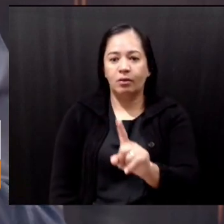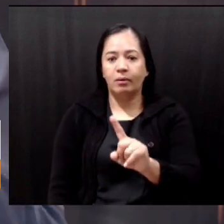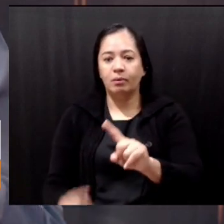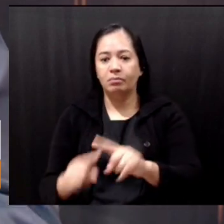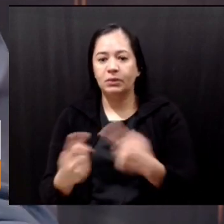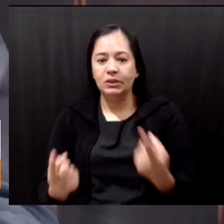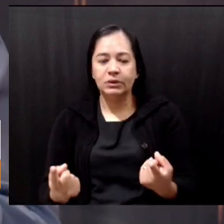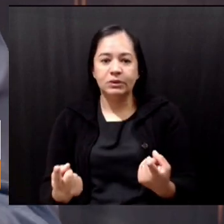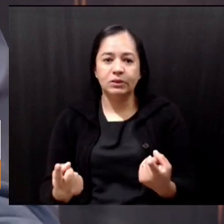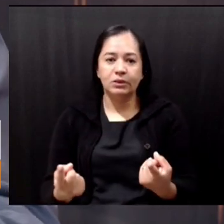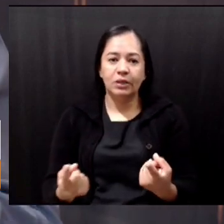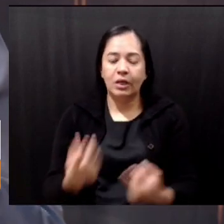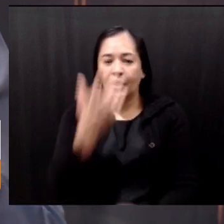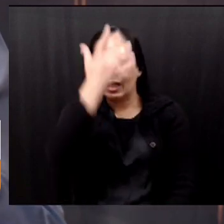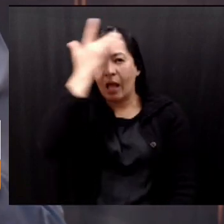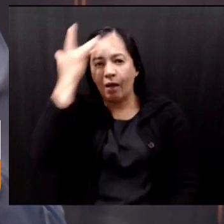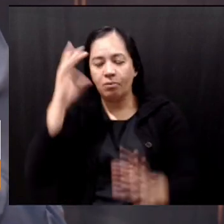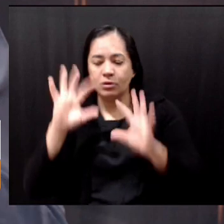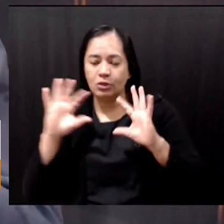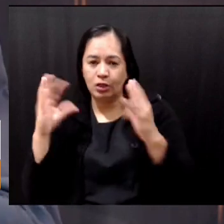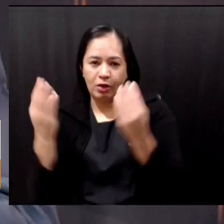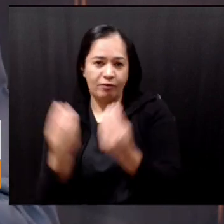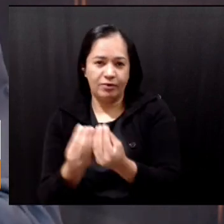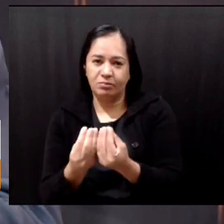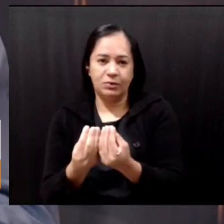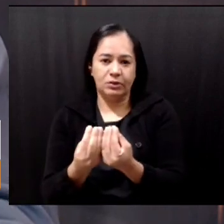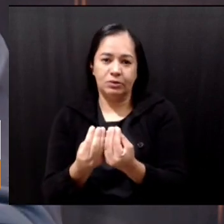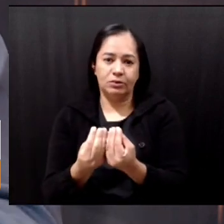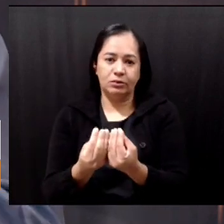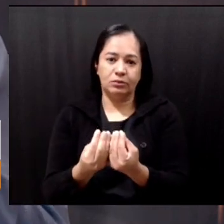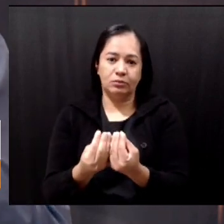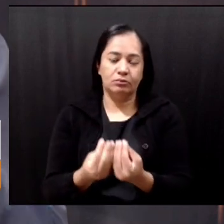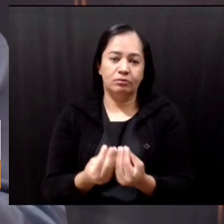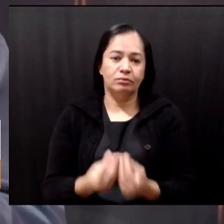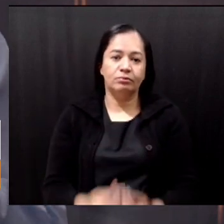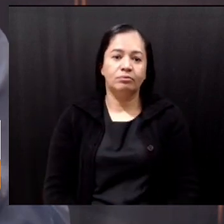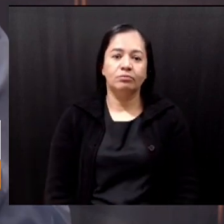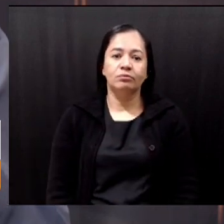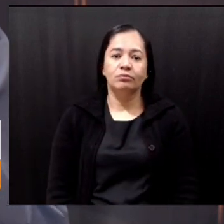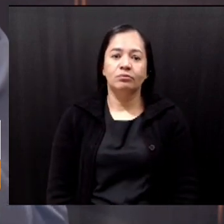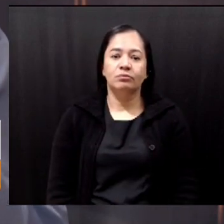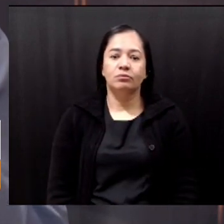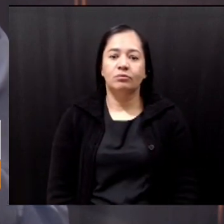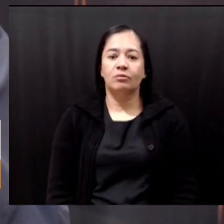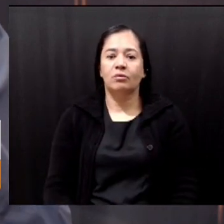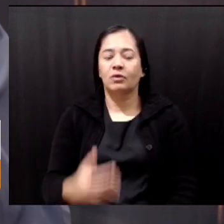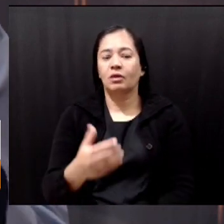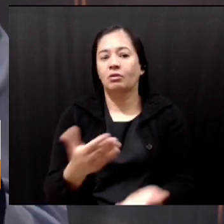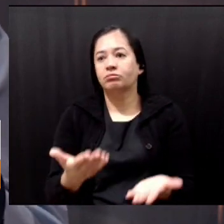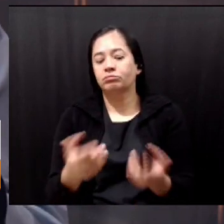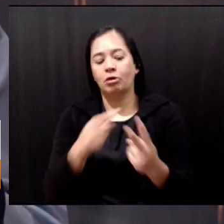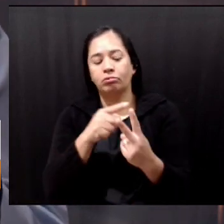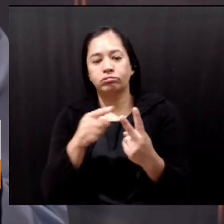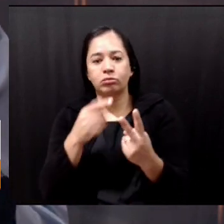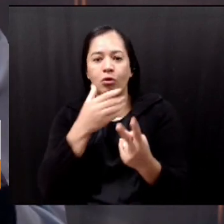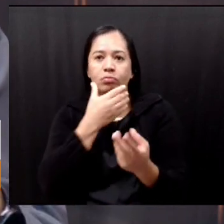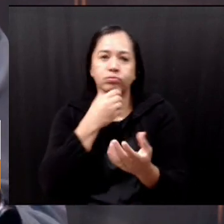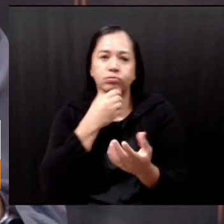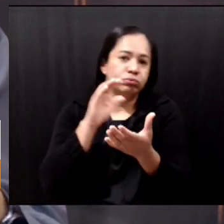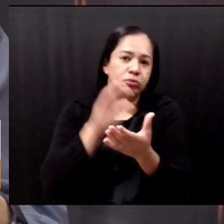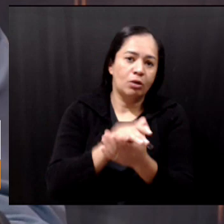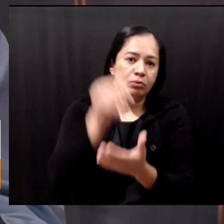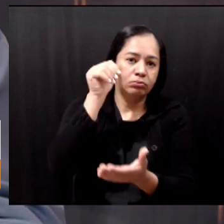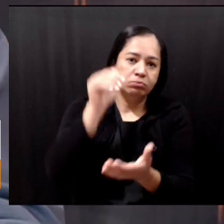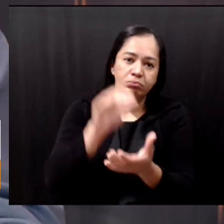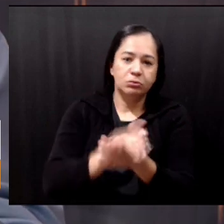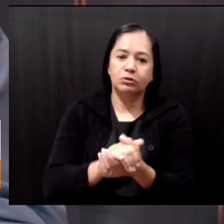alguém da família, enfim, o o cônjuge, enfim. Então, que também